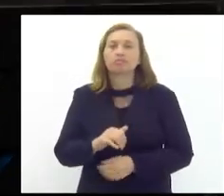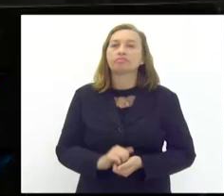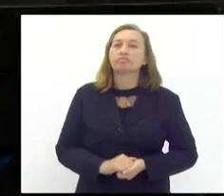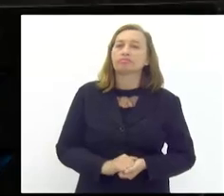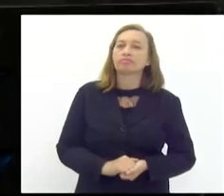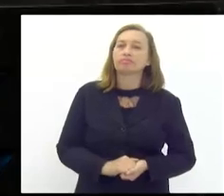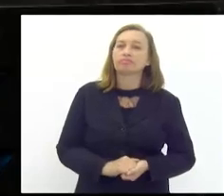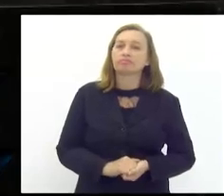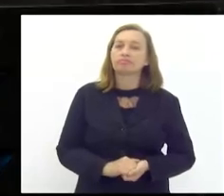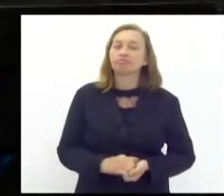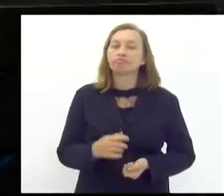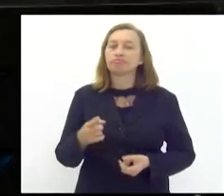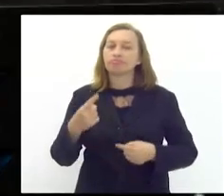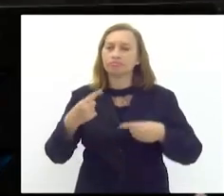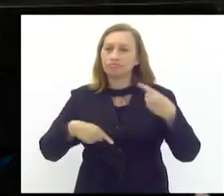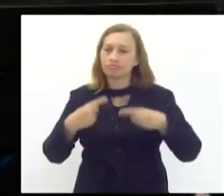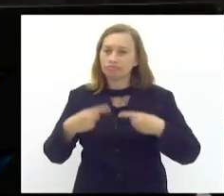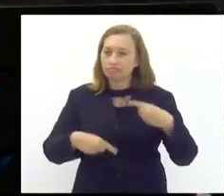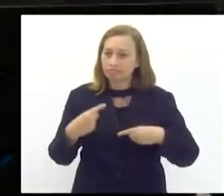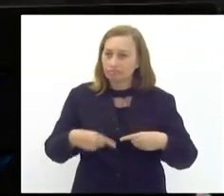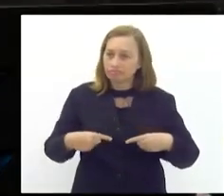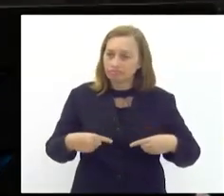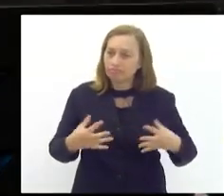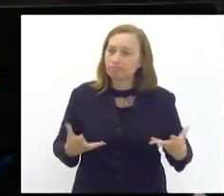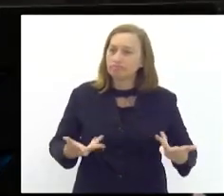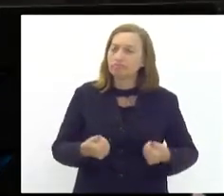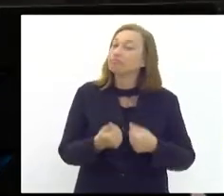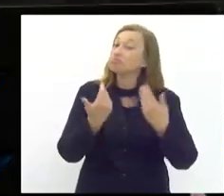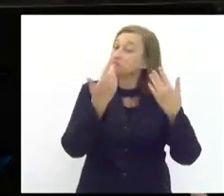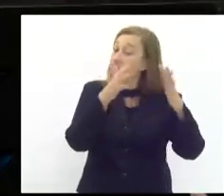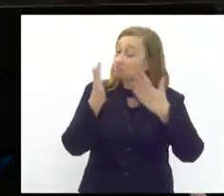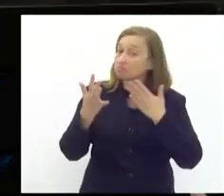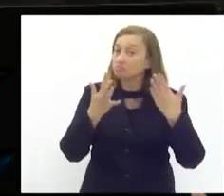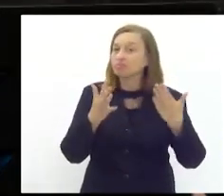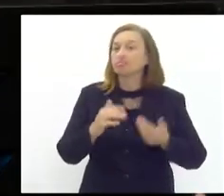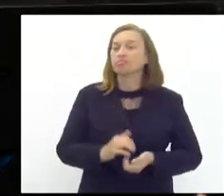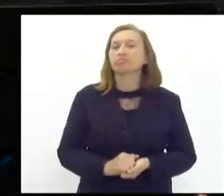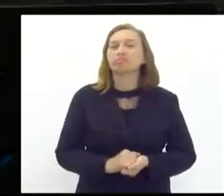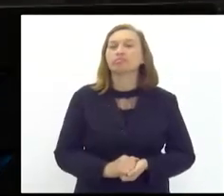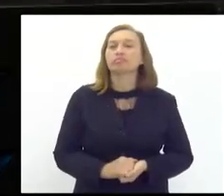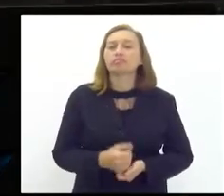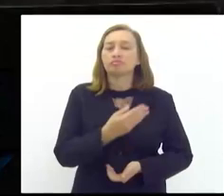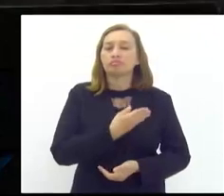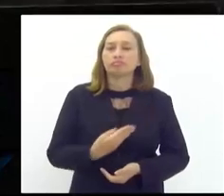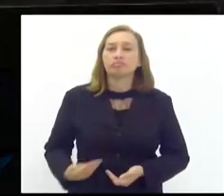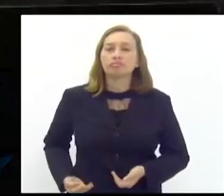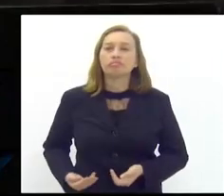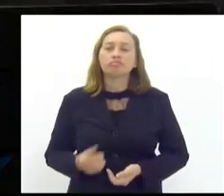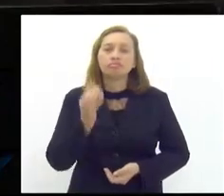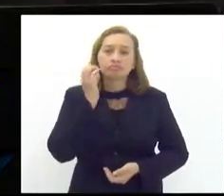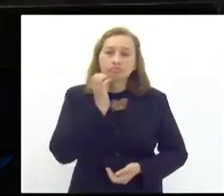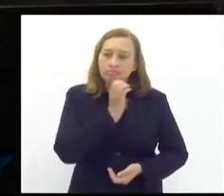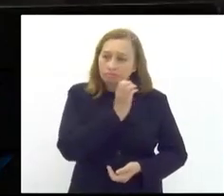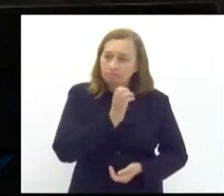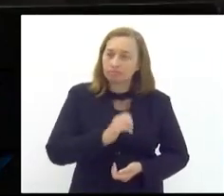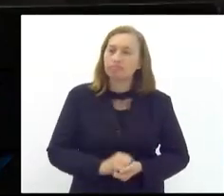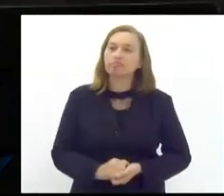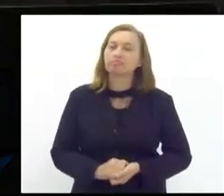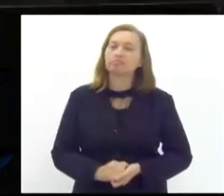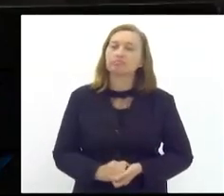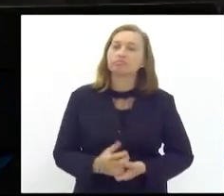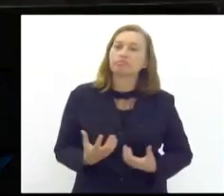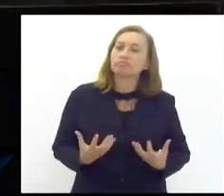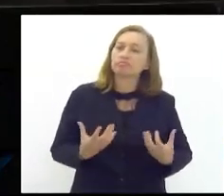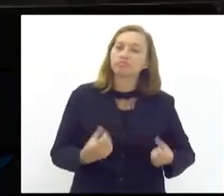uma política transversal E aí a gente parabeniza o governador Cláudio Castro que abraçando